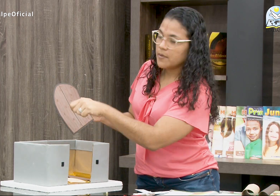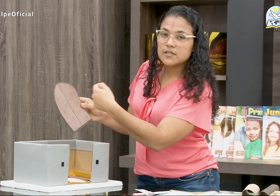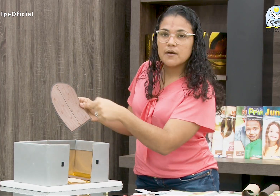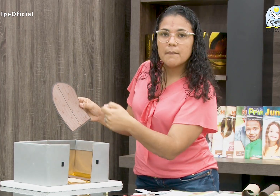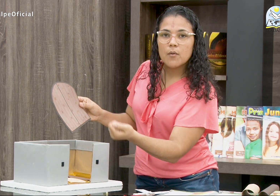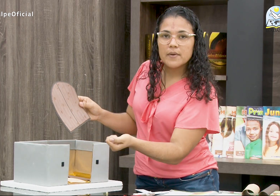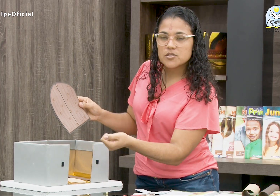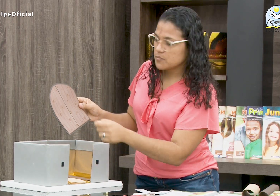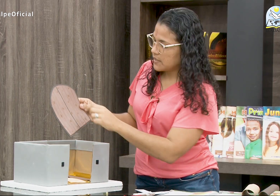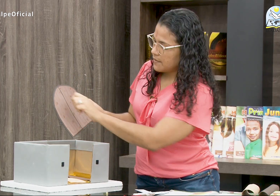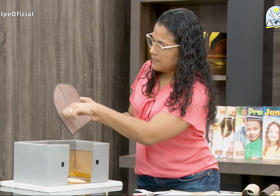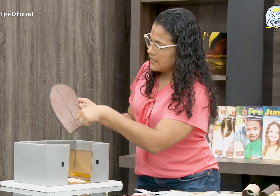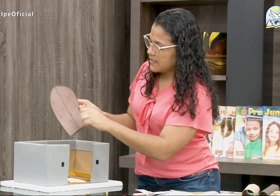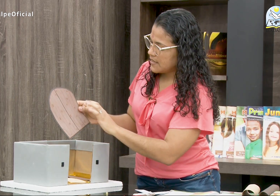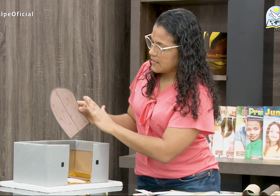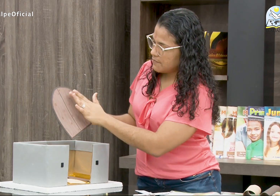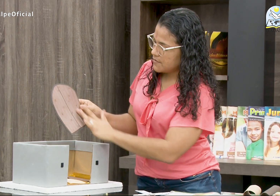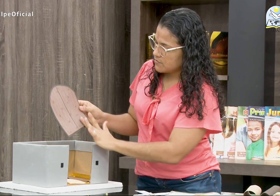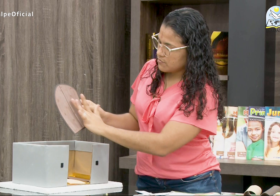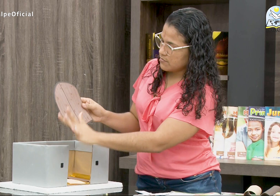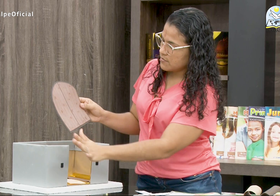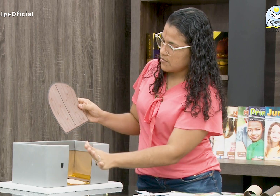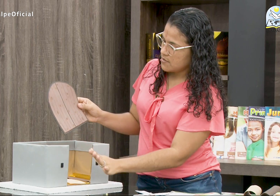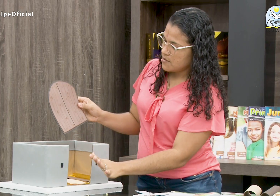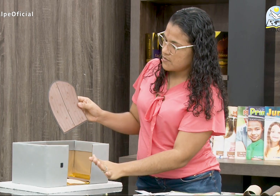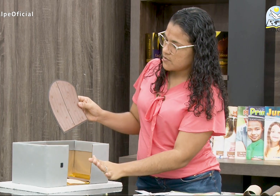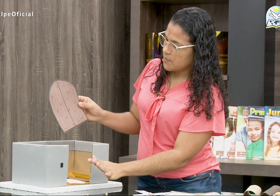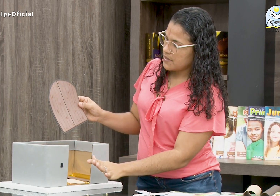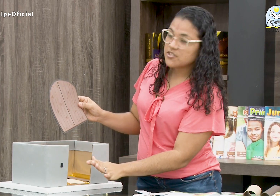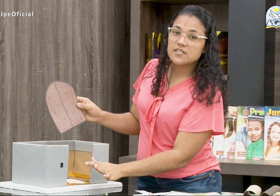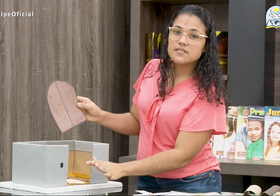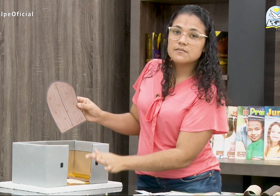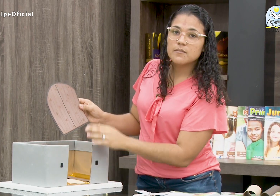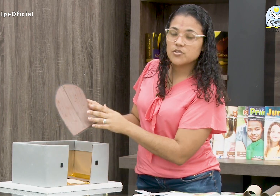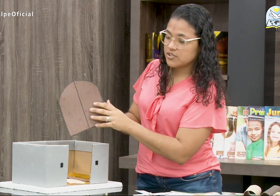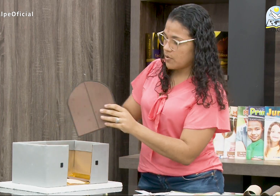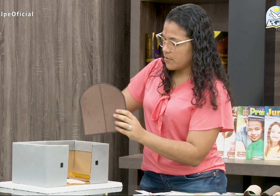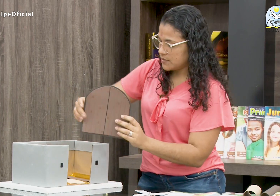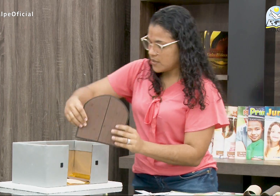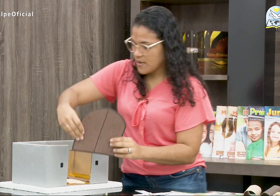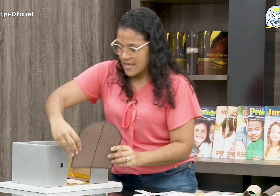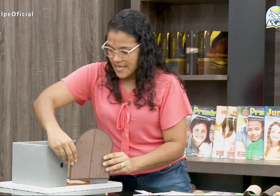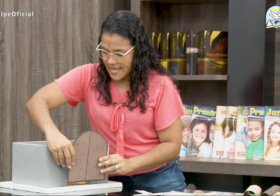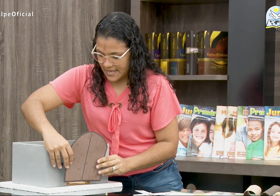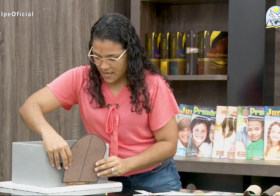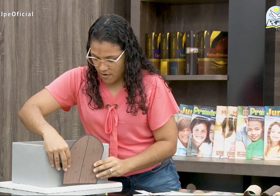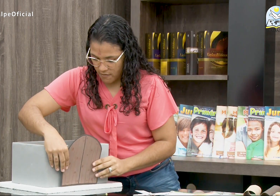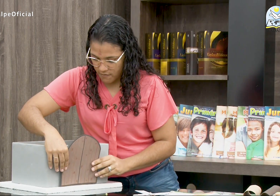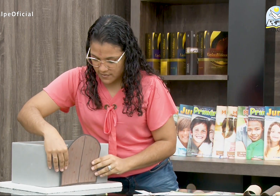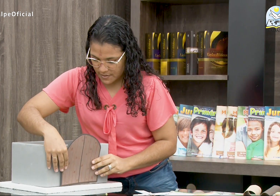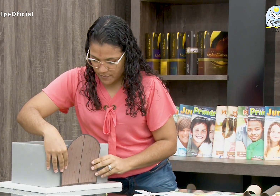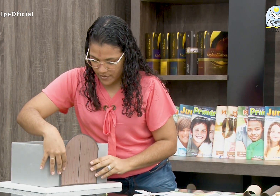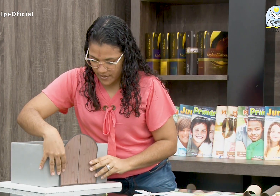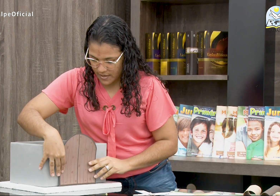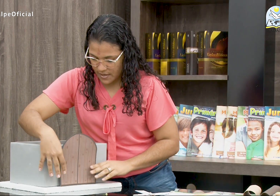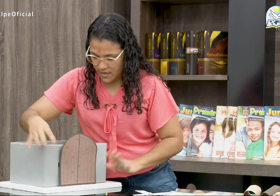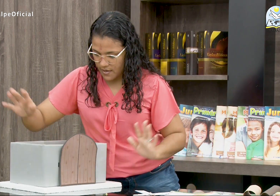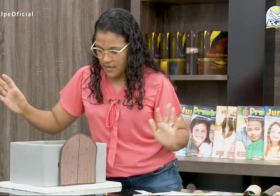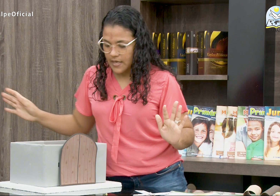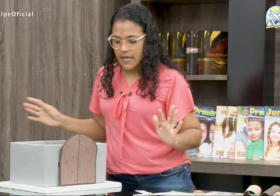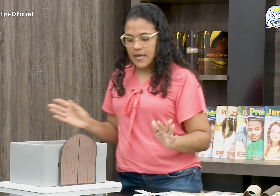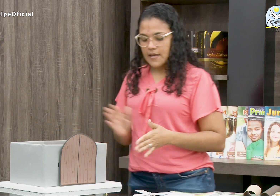desenho do portão à mão mesmo, tá? Pintei aqui, fiz um... Só pra gente mostrar o portão. E aqui, ó, você põe